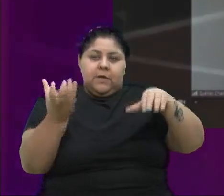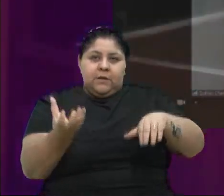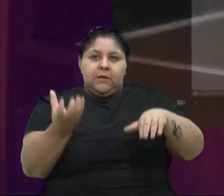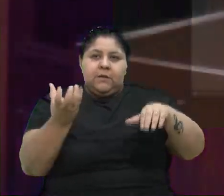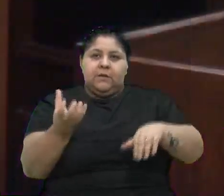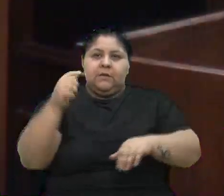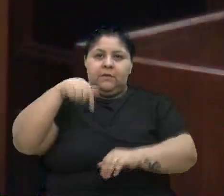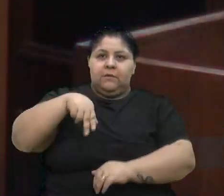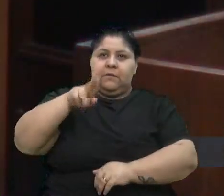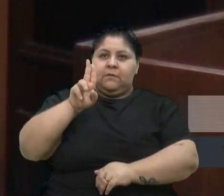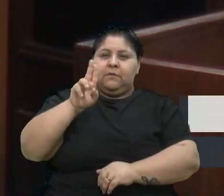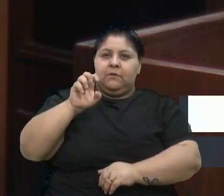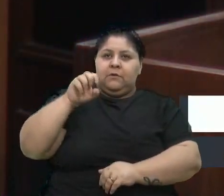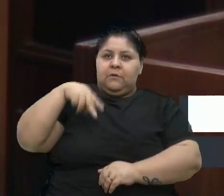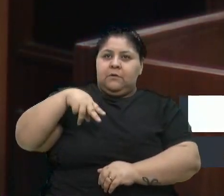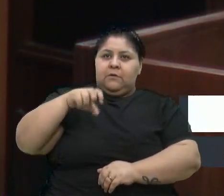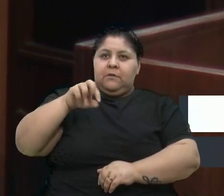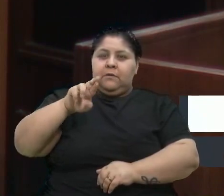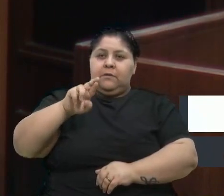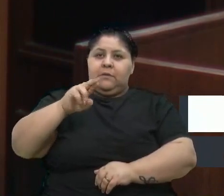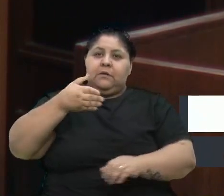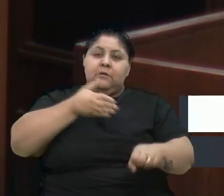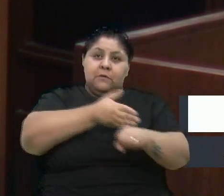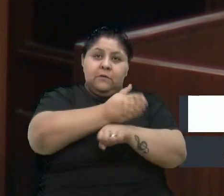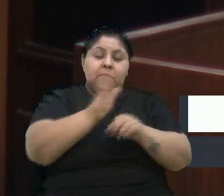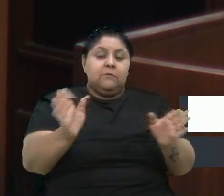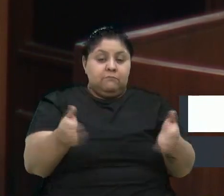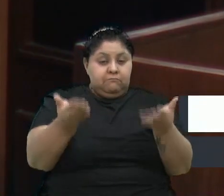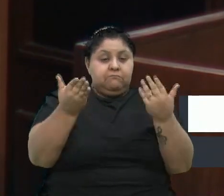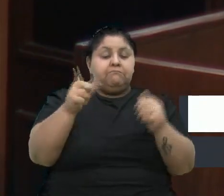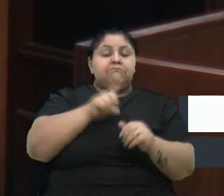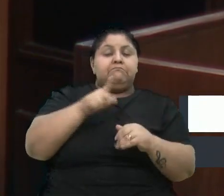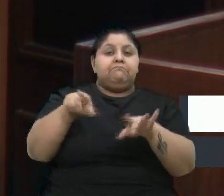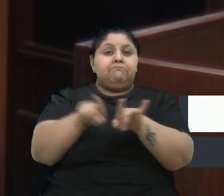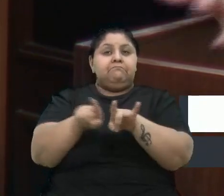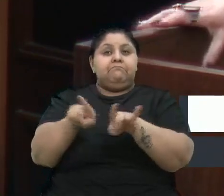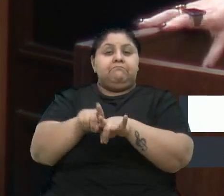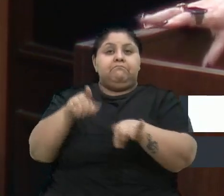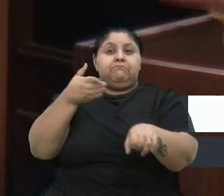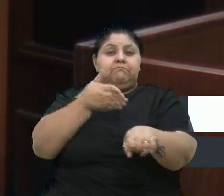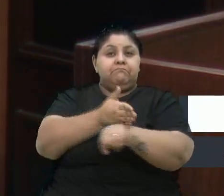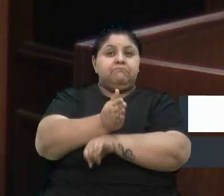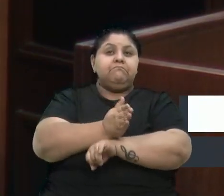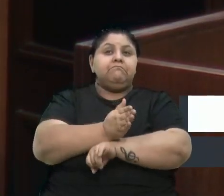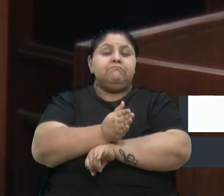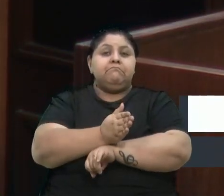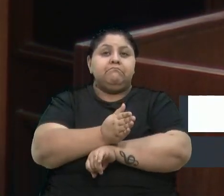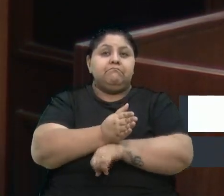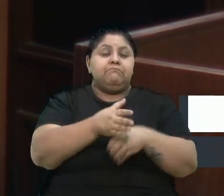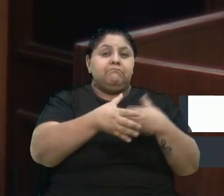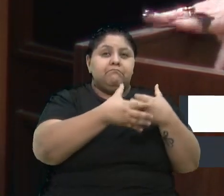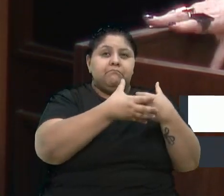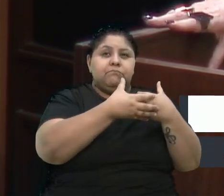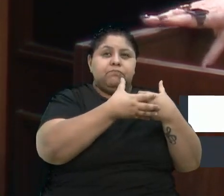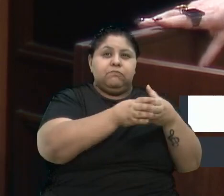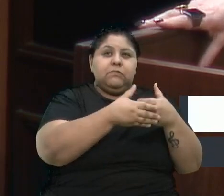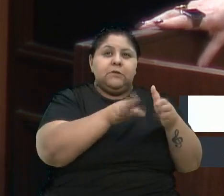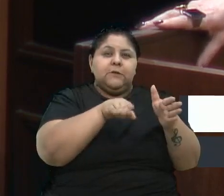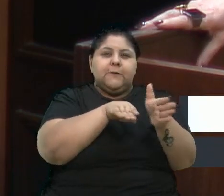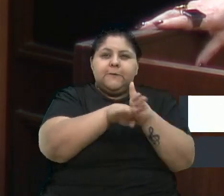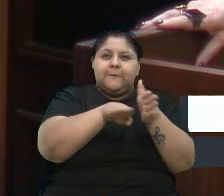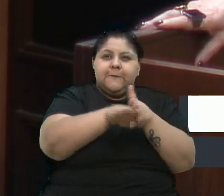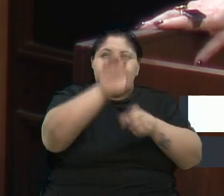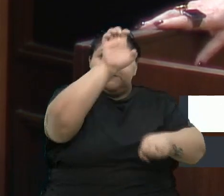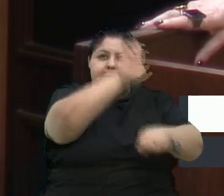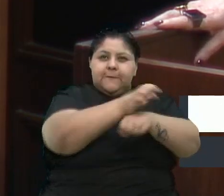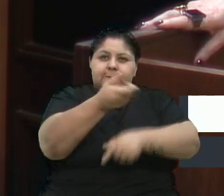Kenner, participou do nosso evento. Nós tivemos também a participação de conselheiros estadual de